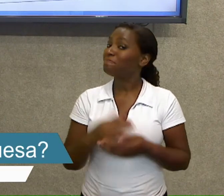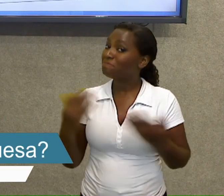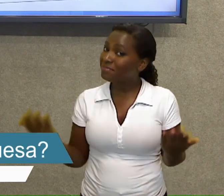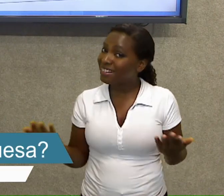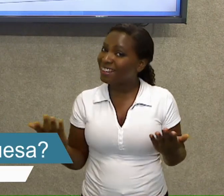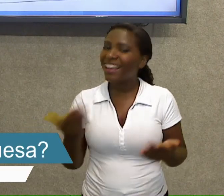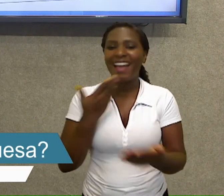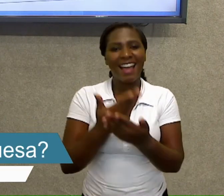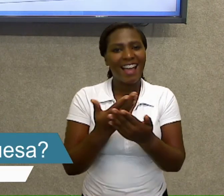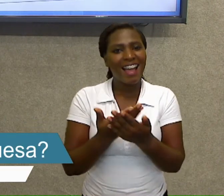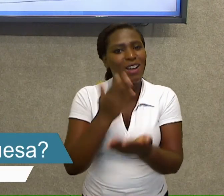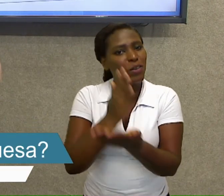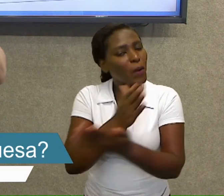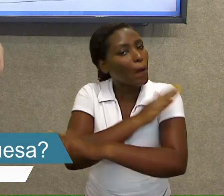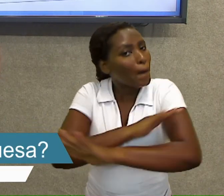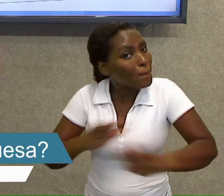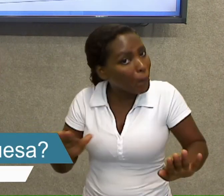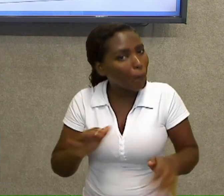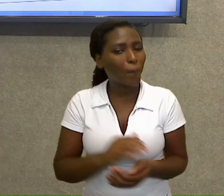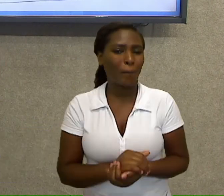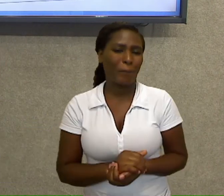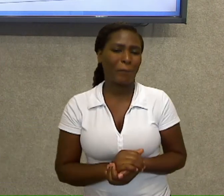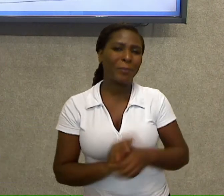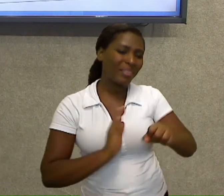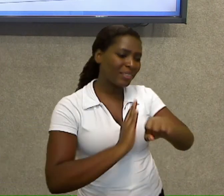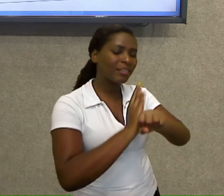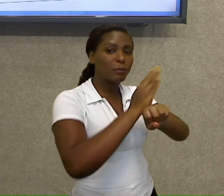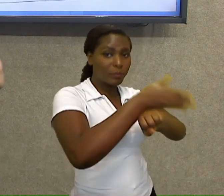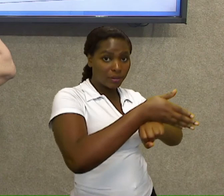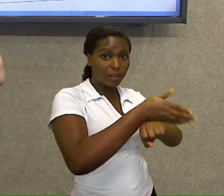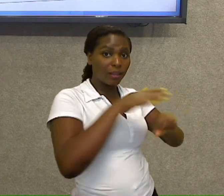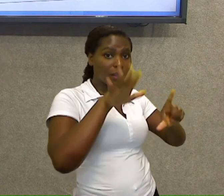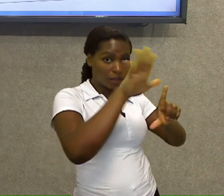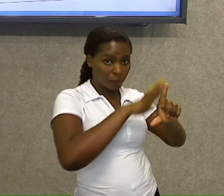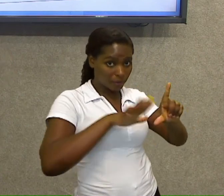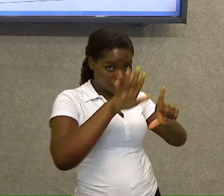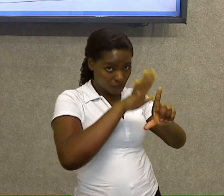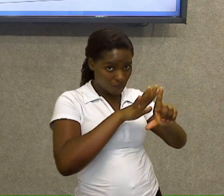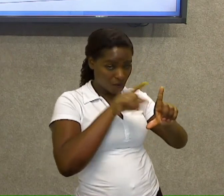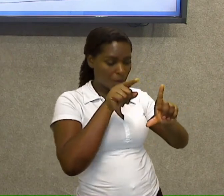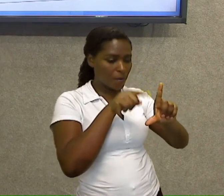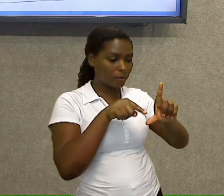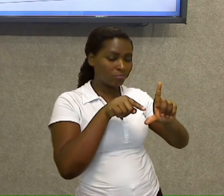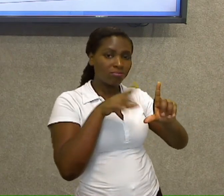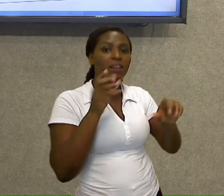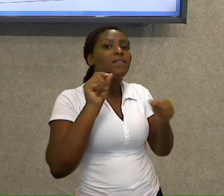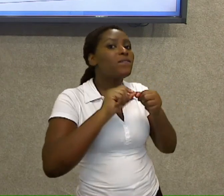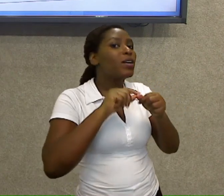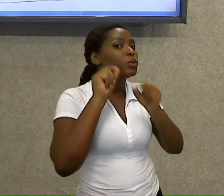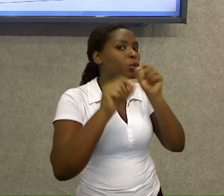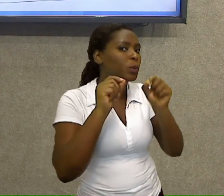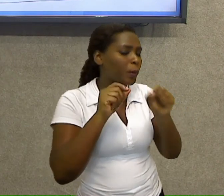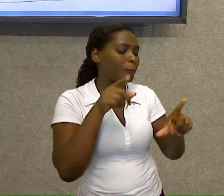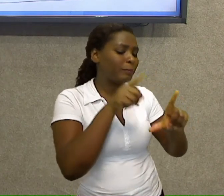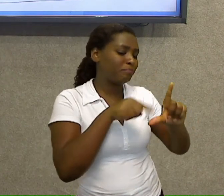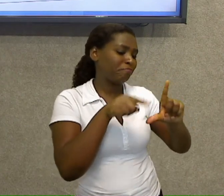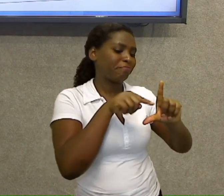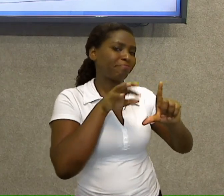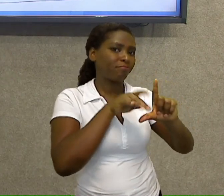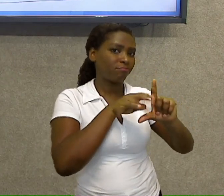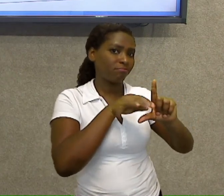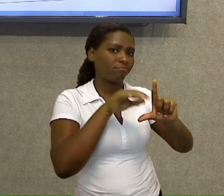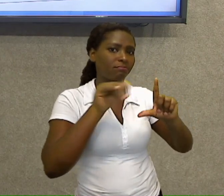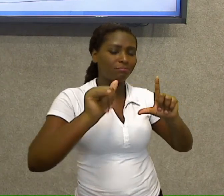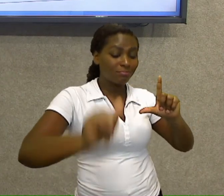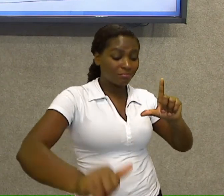Nossa aula fica por aqui. E para acessar nossas atividades da plataforma SMED GV, aponte a câmera do